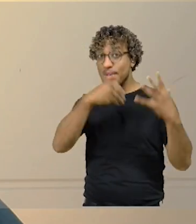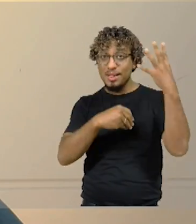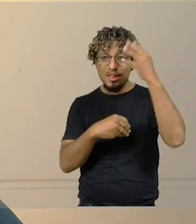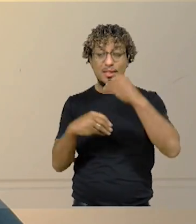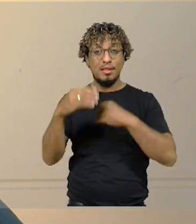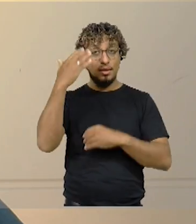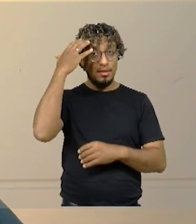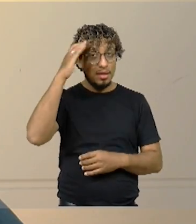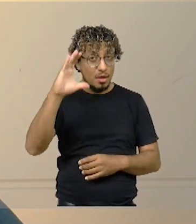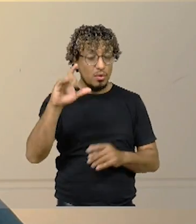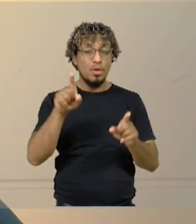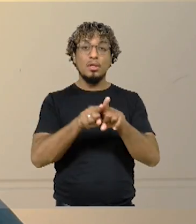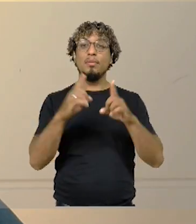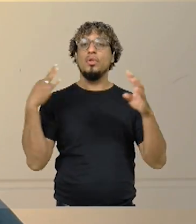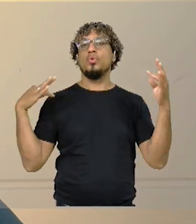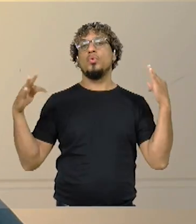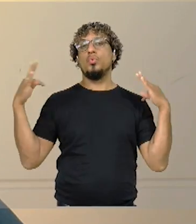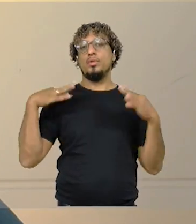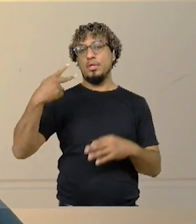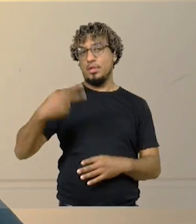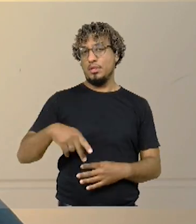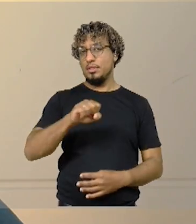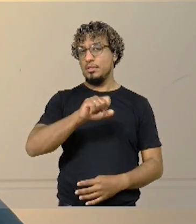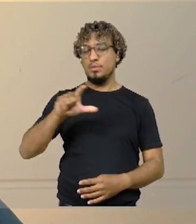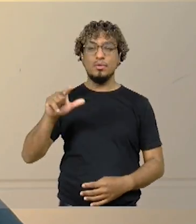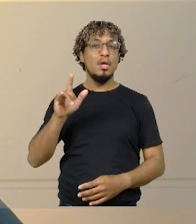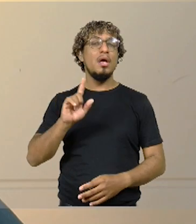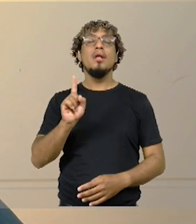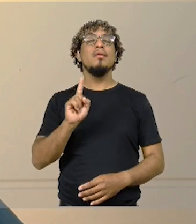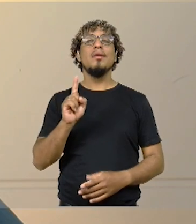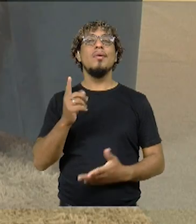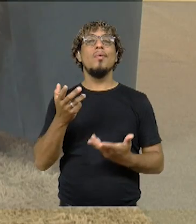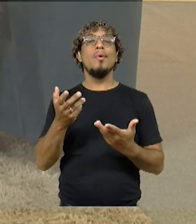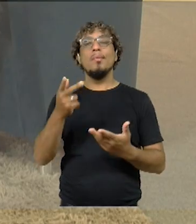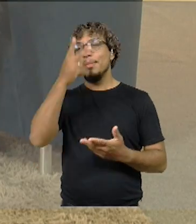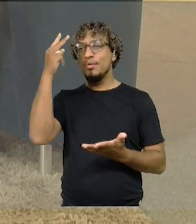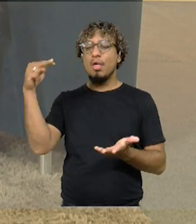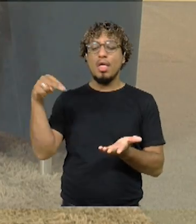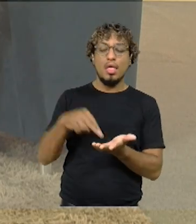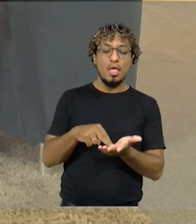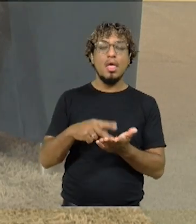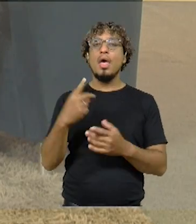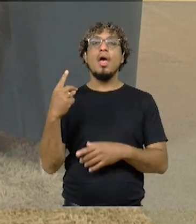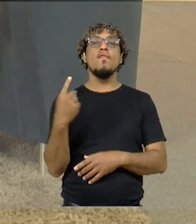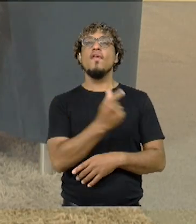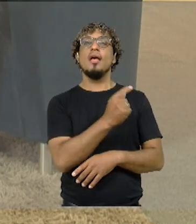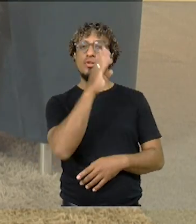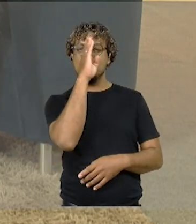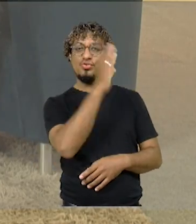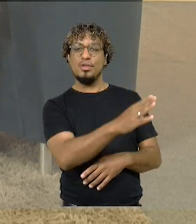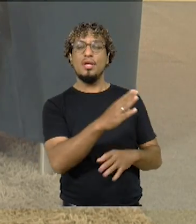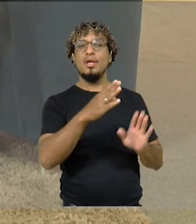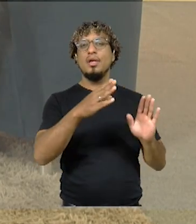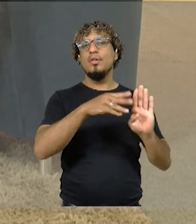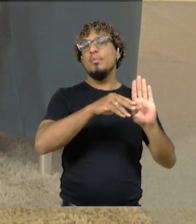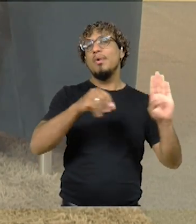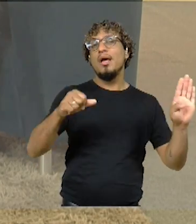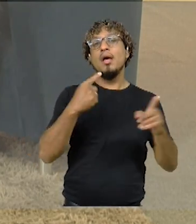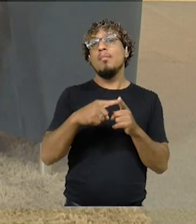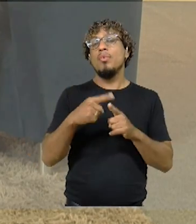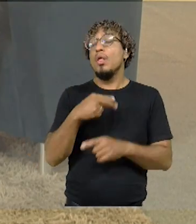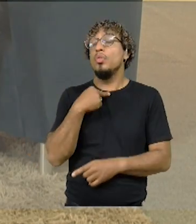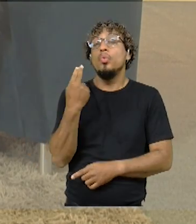né, dos trabalhadores da cultura do Casarão Santo Ângelo. Eles expulsaram os trabalhadores da cultura e não colocaram eles em